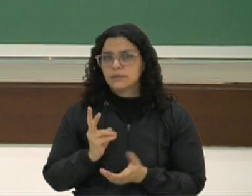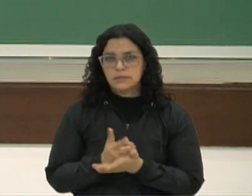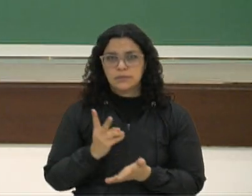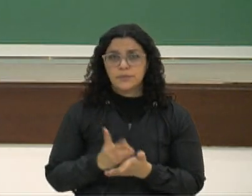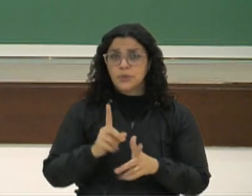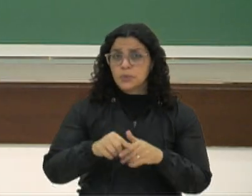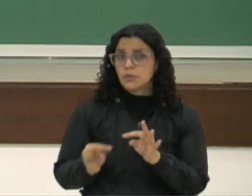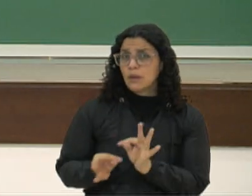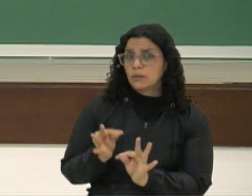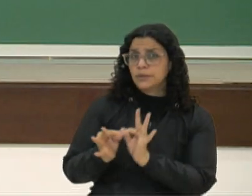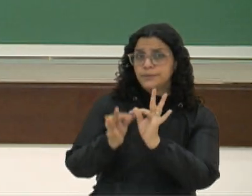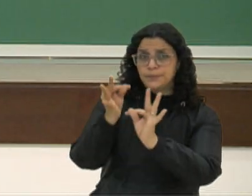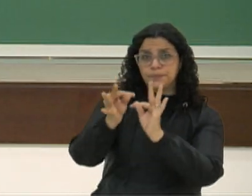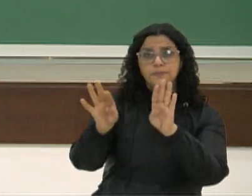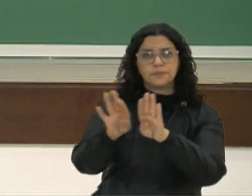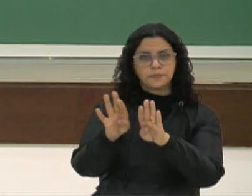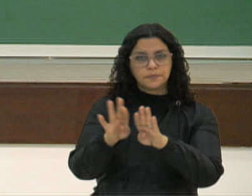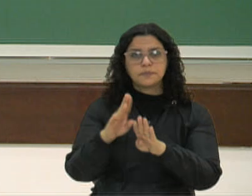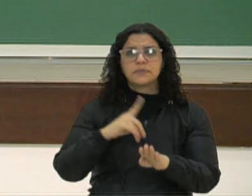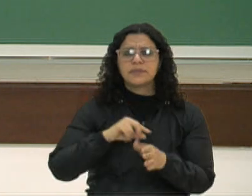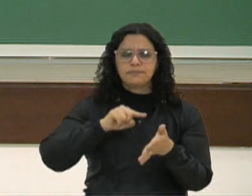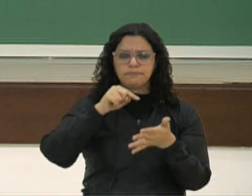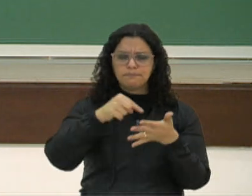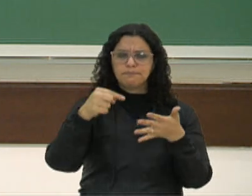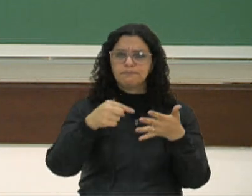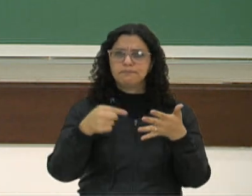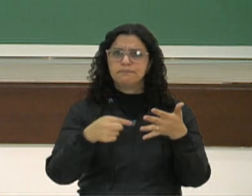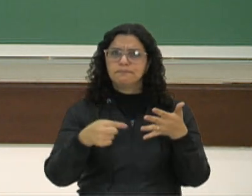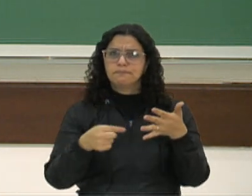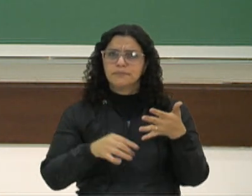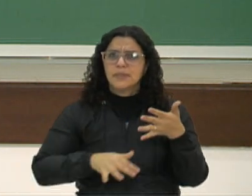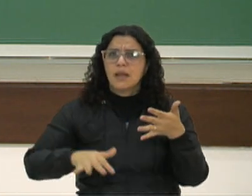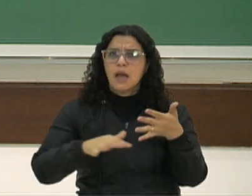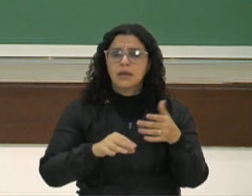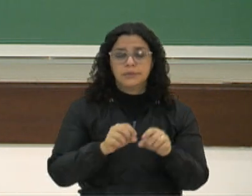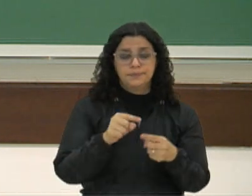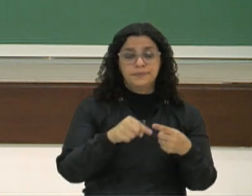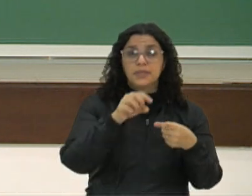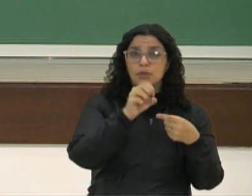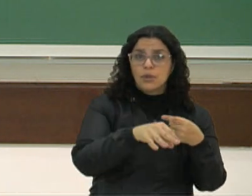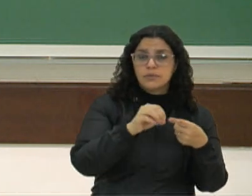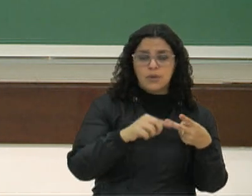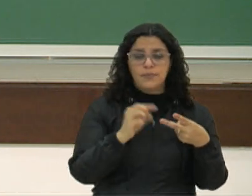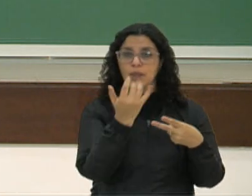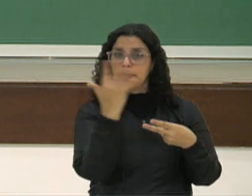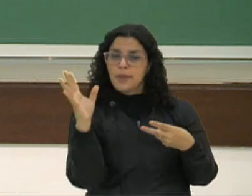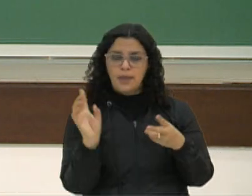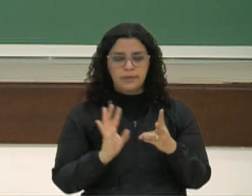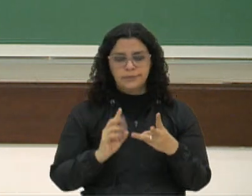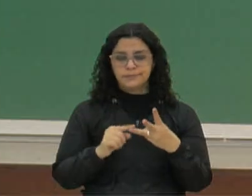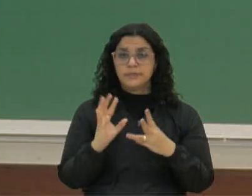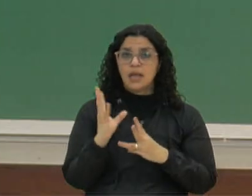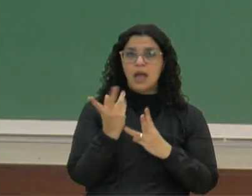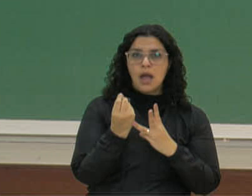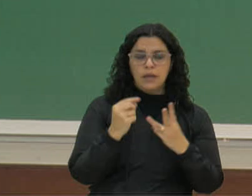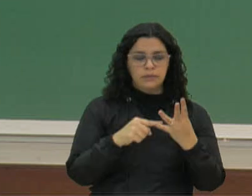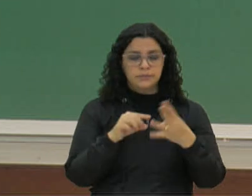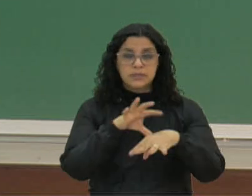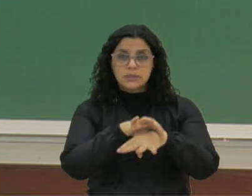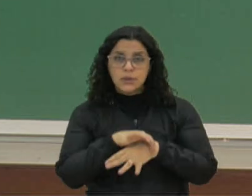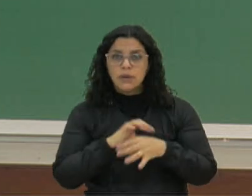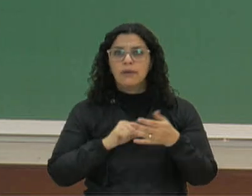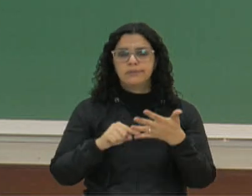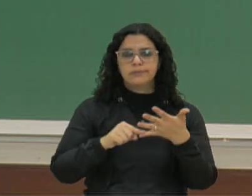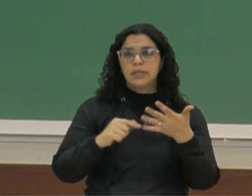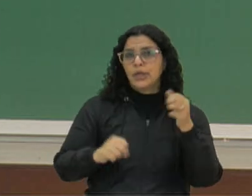tecnologia é desenvolvida em vários setores, né? Na educação, no meio ambiente, na arte, segurança, indústria, vários setores